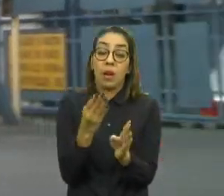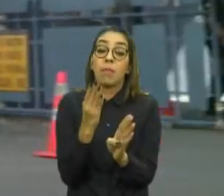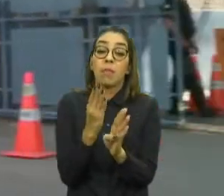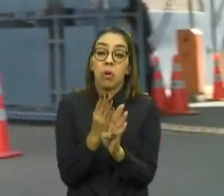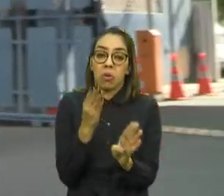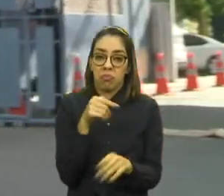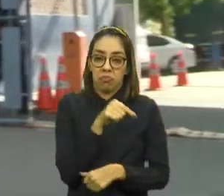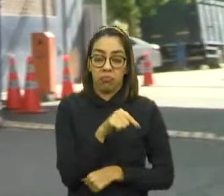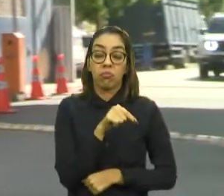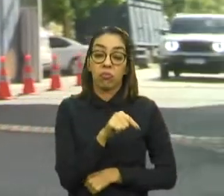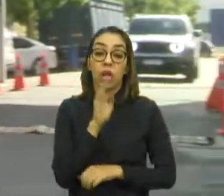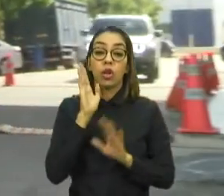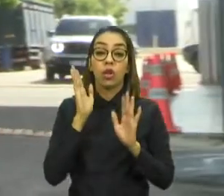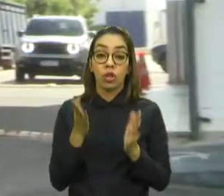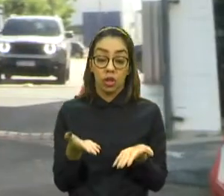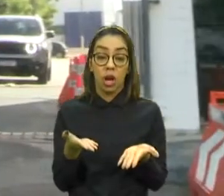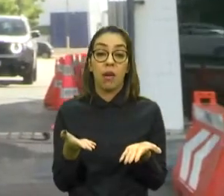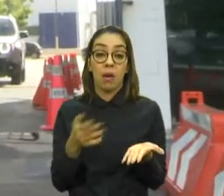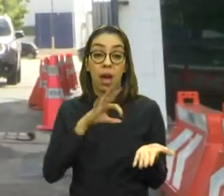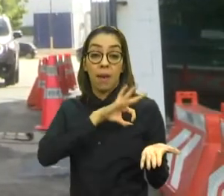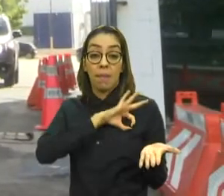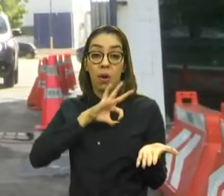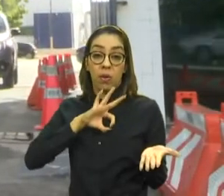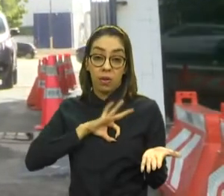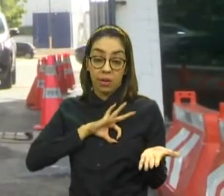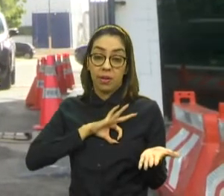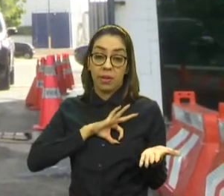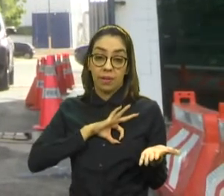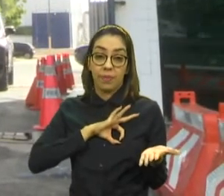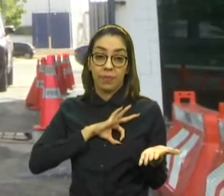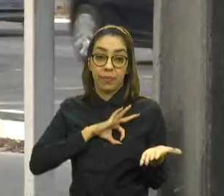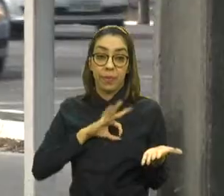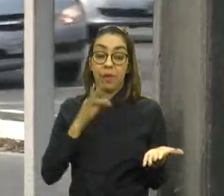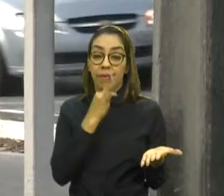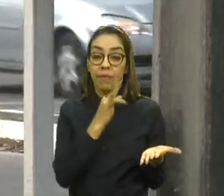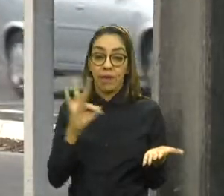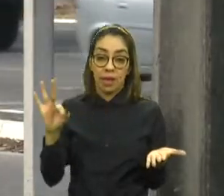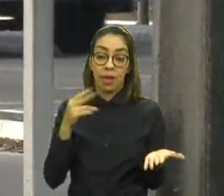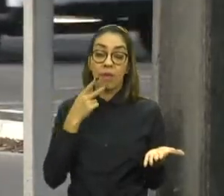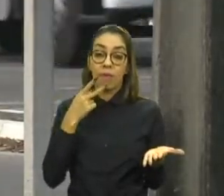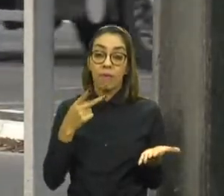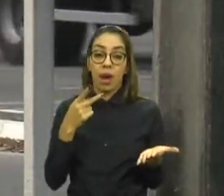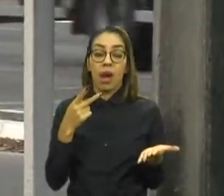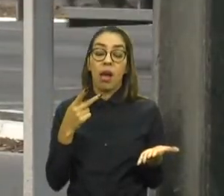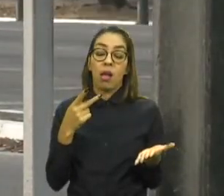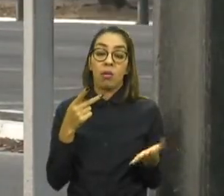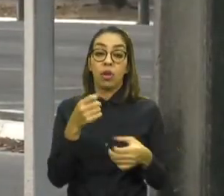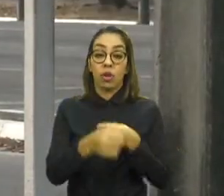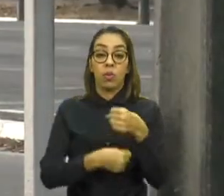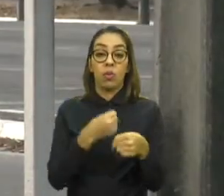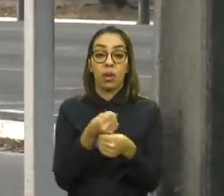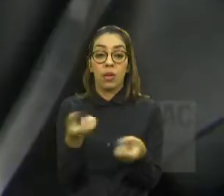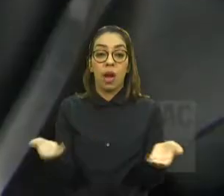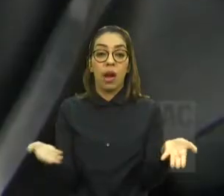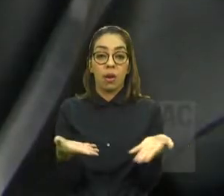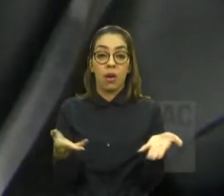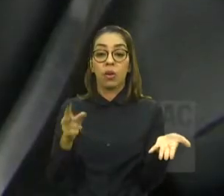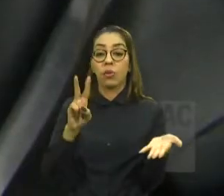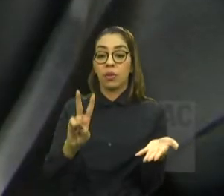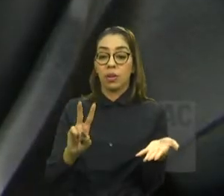Polícia Rodoviária Federal do Ceará, de janeiro a setembro de 2020, foram 275 infrações